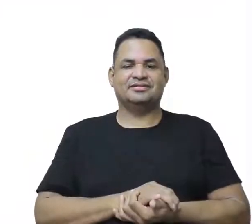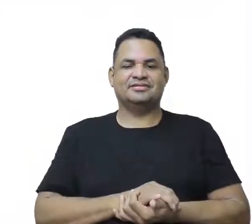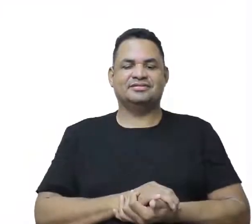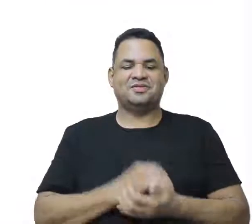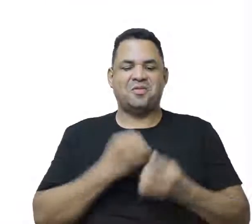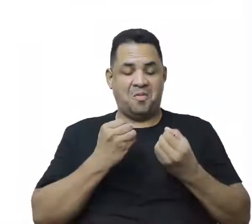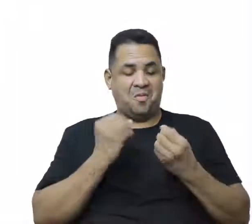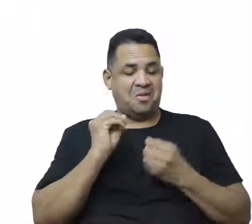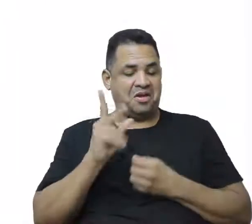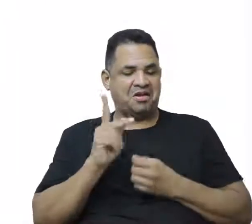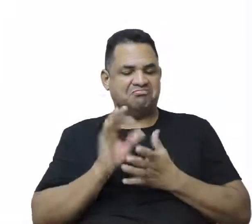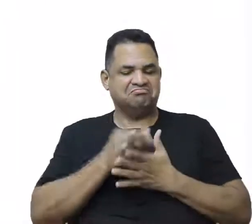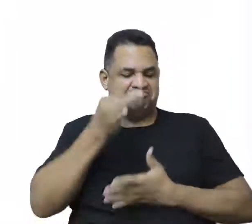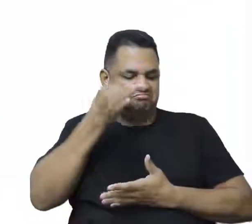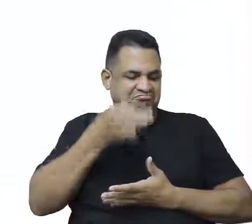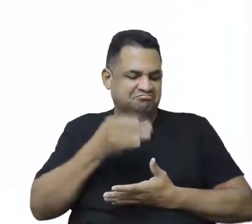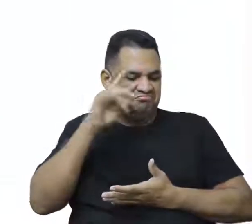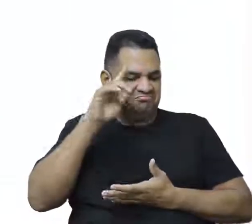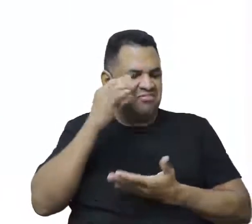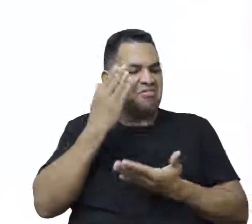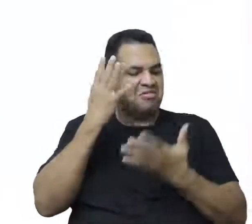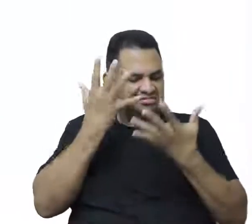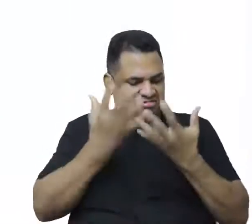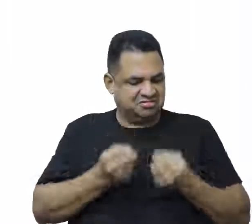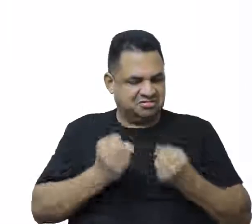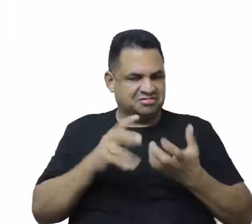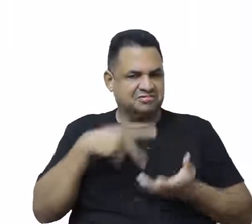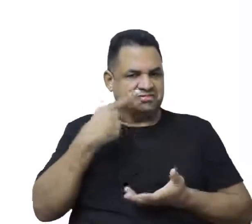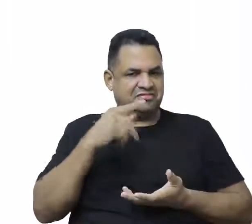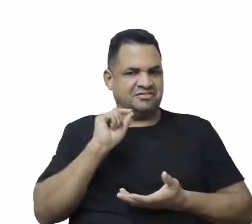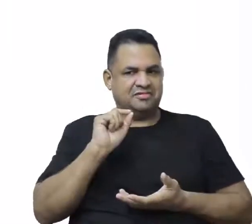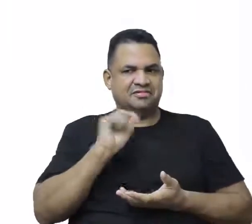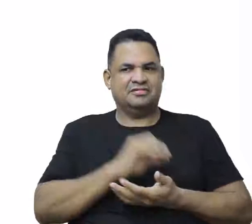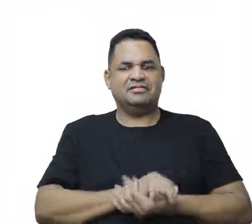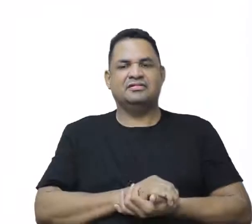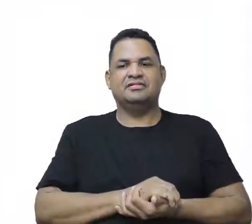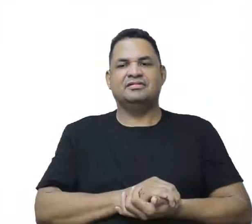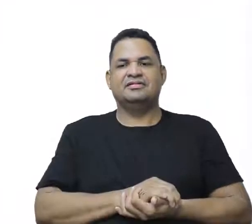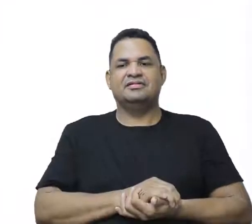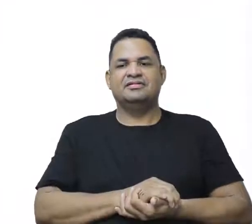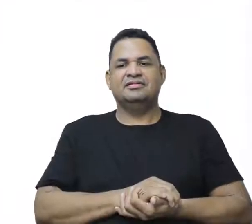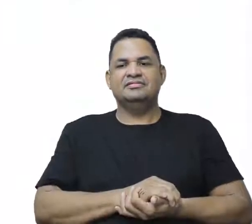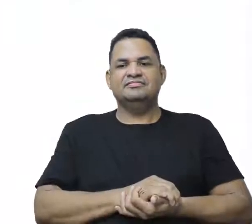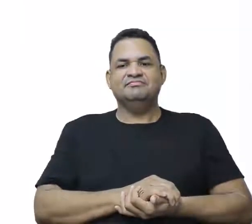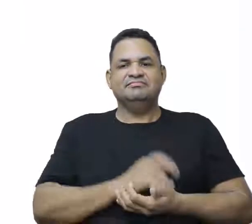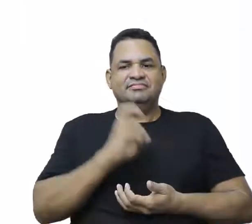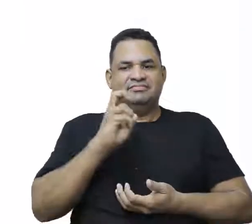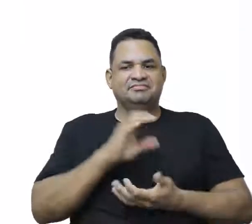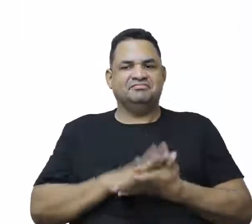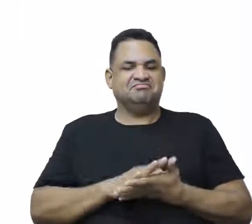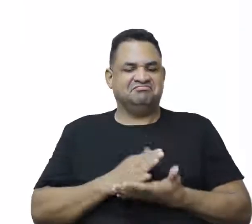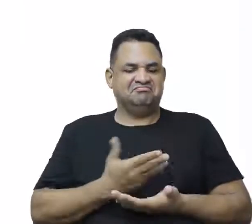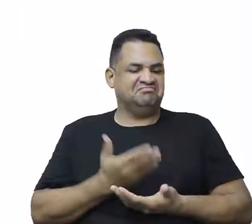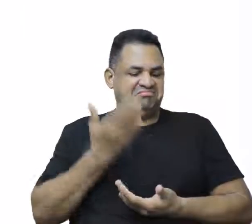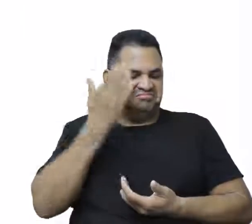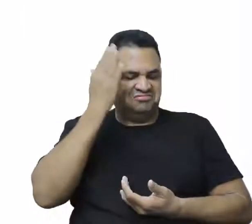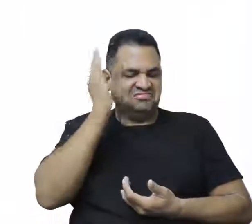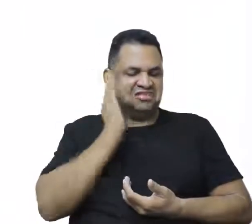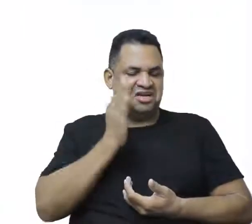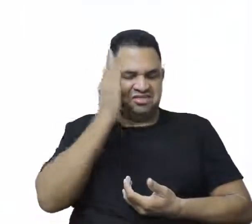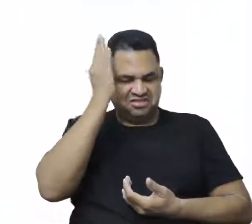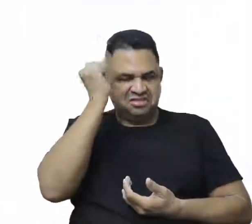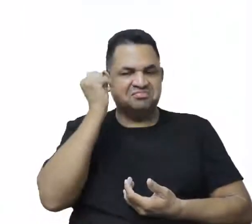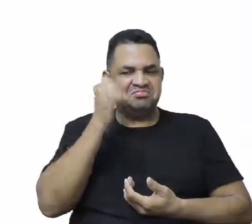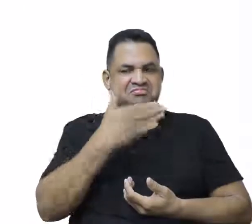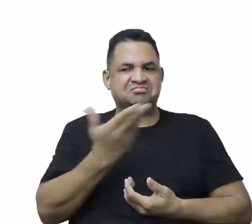tudo ok, tá tudo certinho. Eu concordo com o que você disse. E essa daqui, eu já sabia disso, não precisa dizer. Eu já sabia.